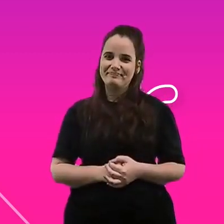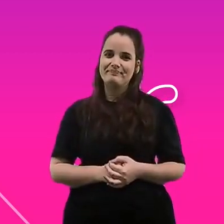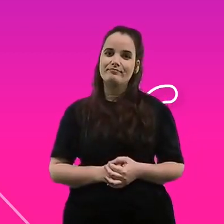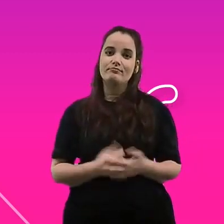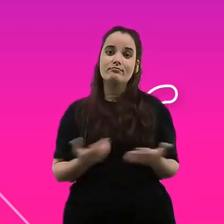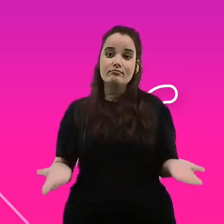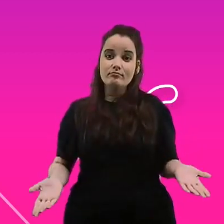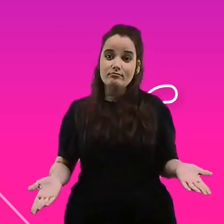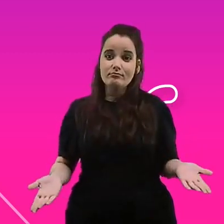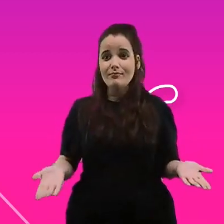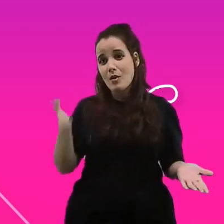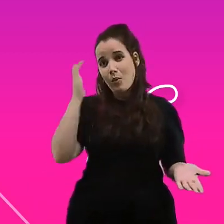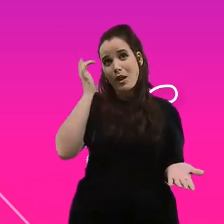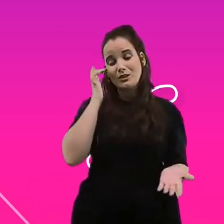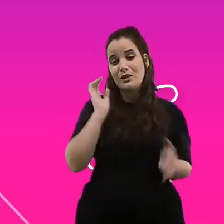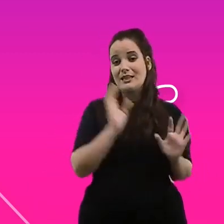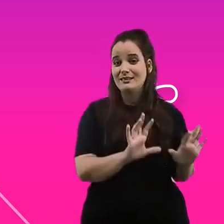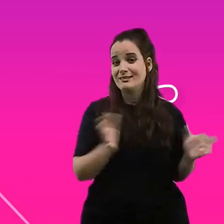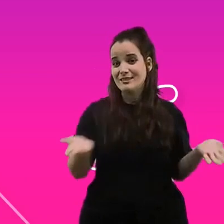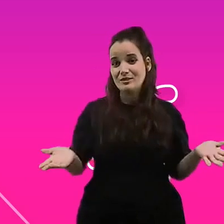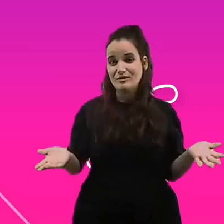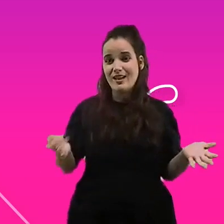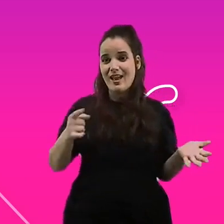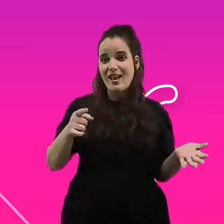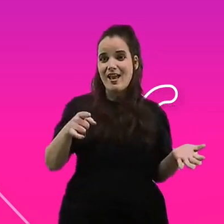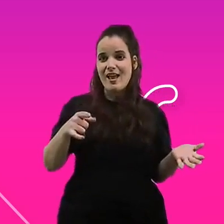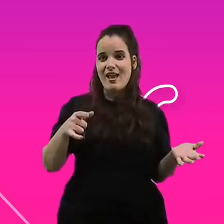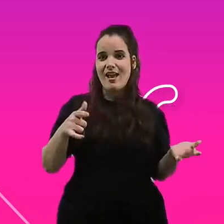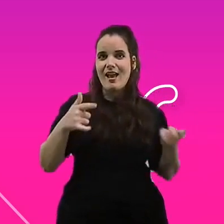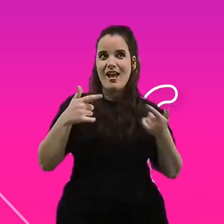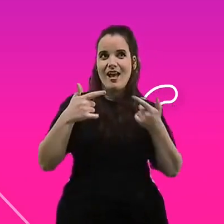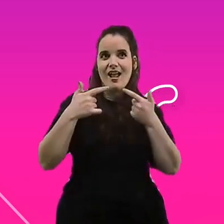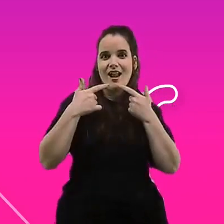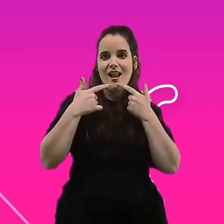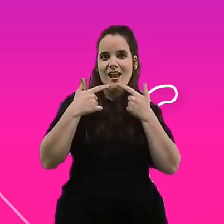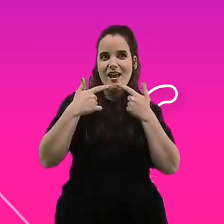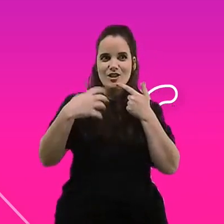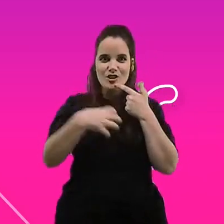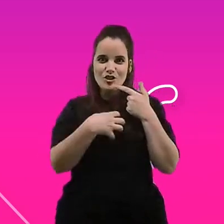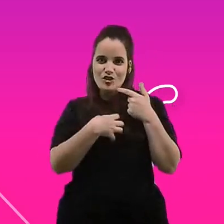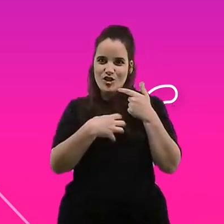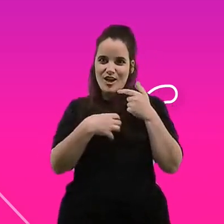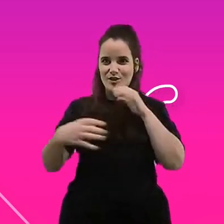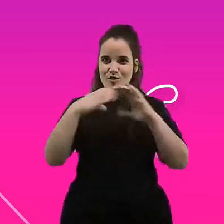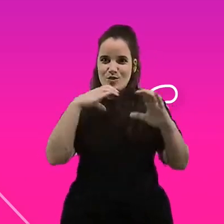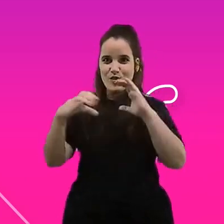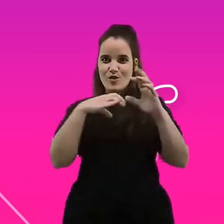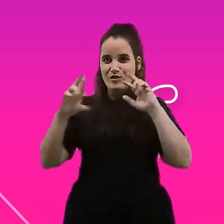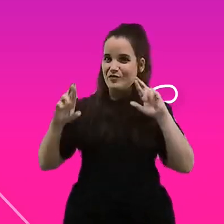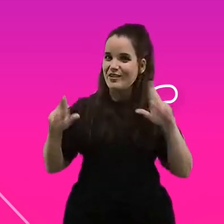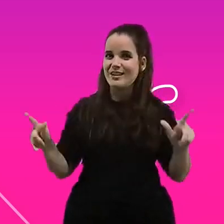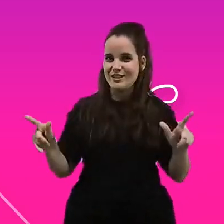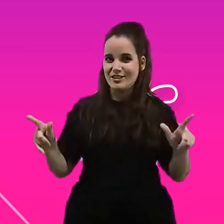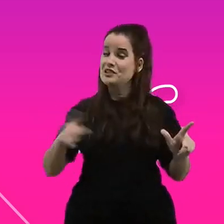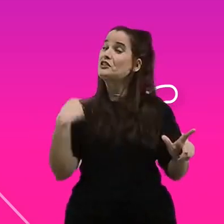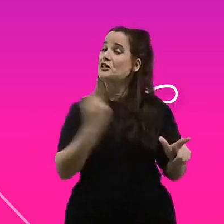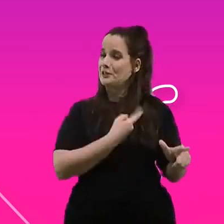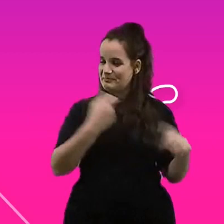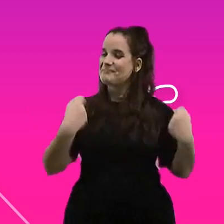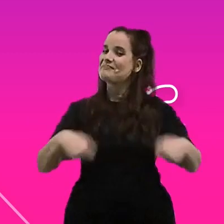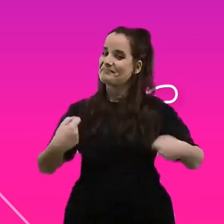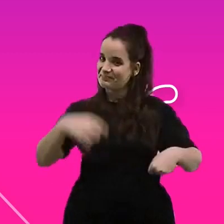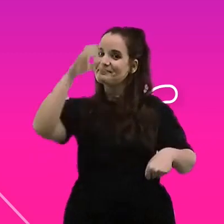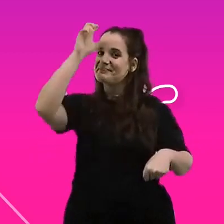fundo, é isso, é uma nova linguagem que a humanidade tá aprendendo, né? E a gente precisa saber se comunicar bem nessa linguagem para